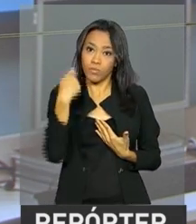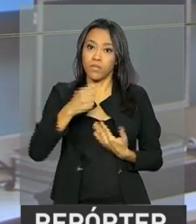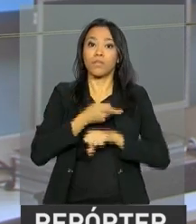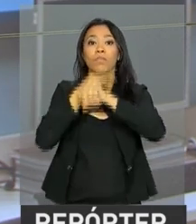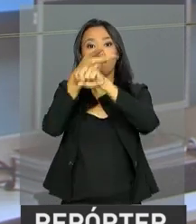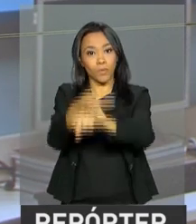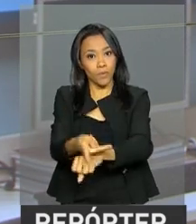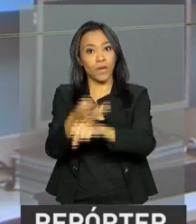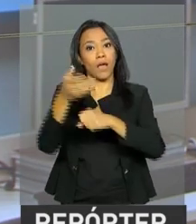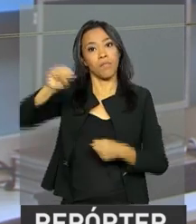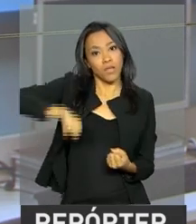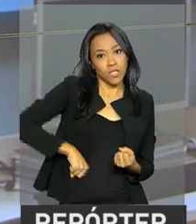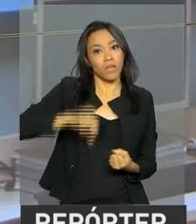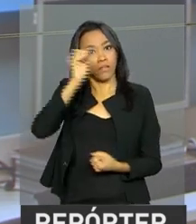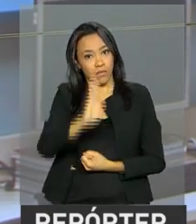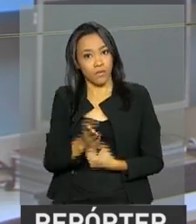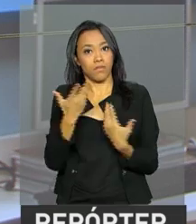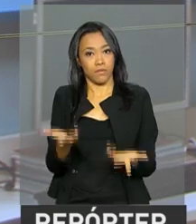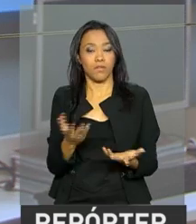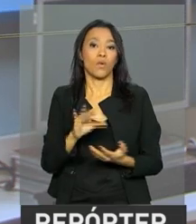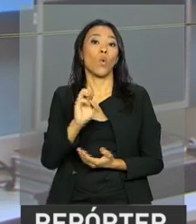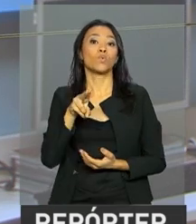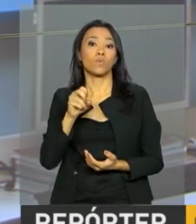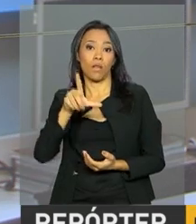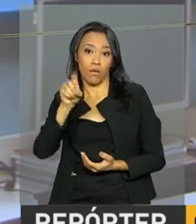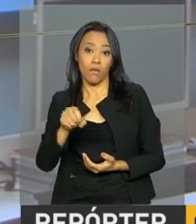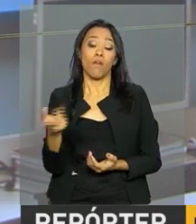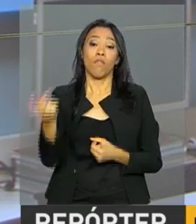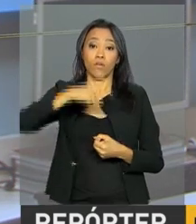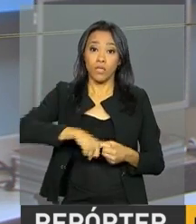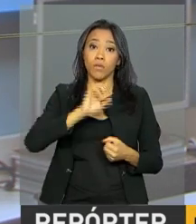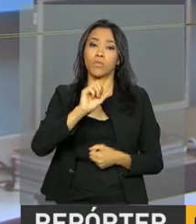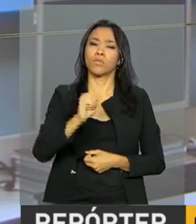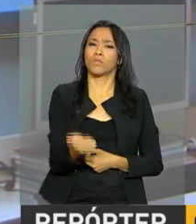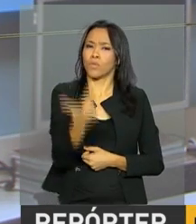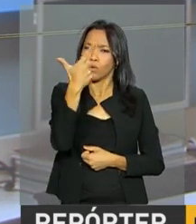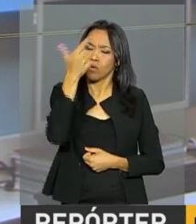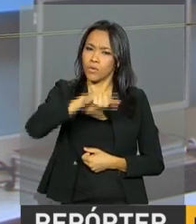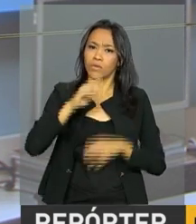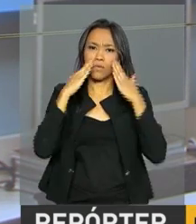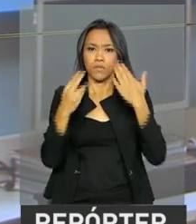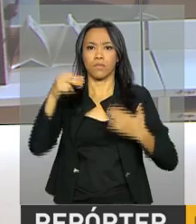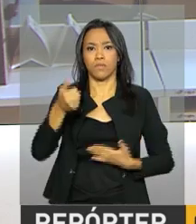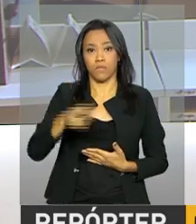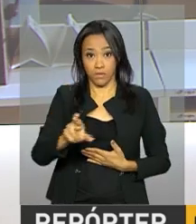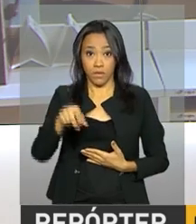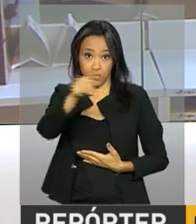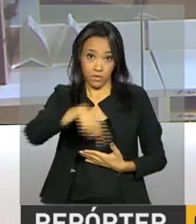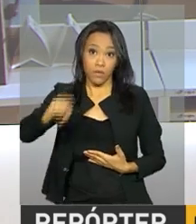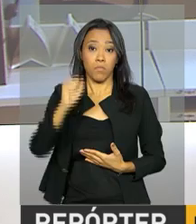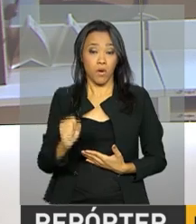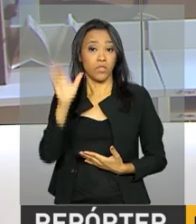procurar os consulados ou embaixadas do Brasil nós voltamos ao meio-dia na próxima edição do repórter NBR você